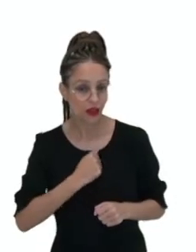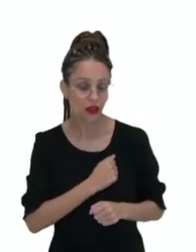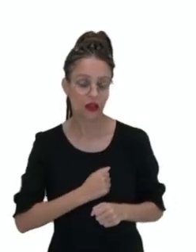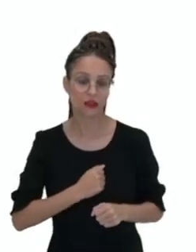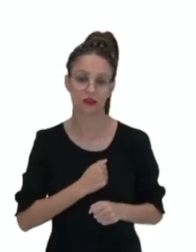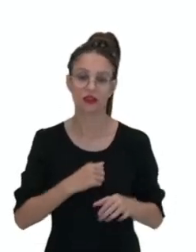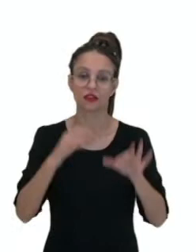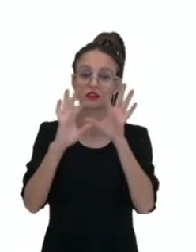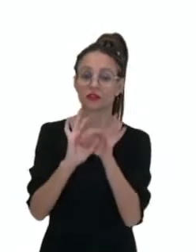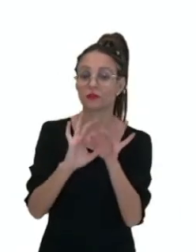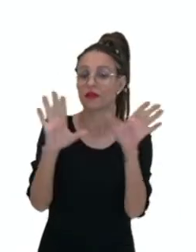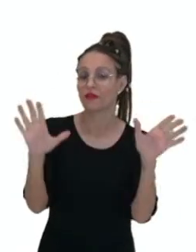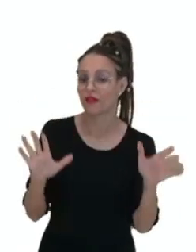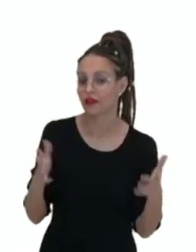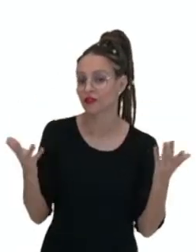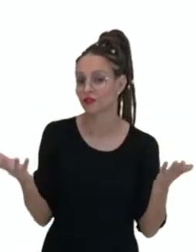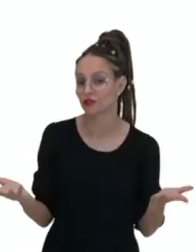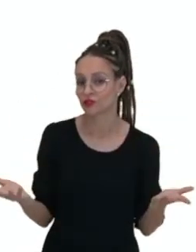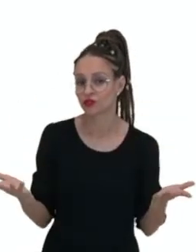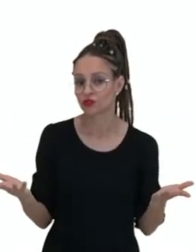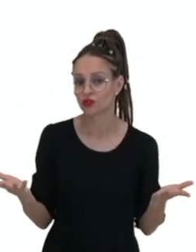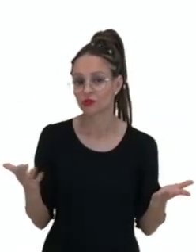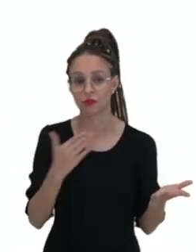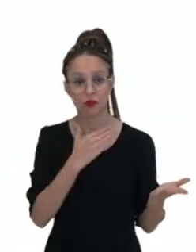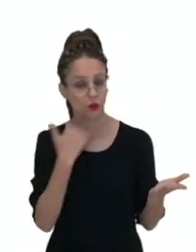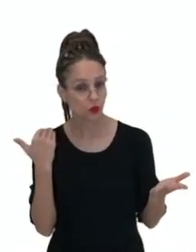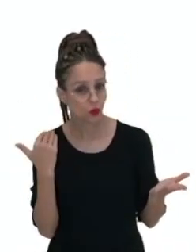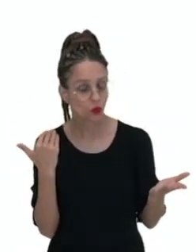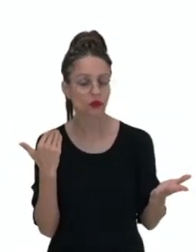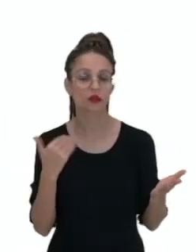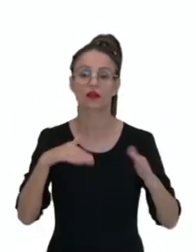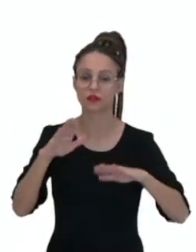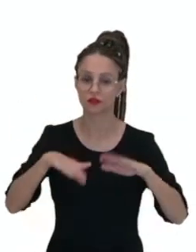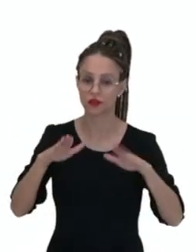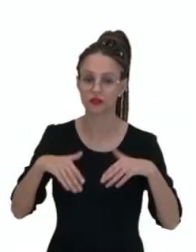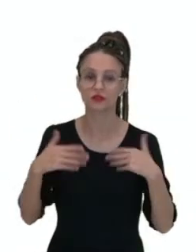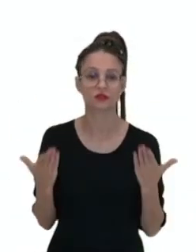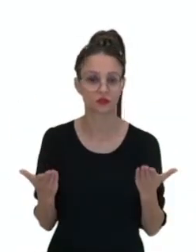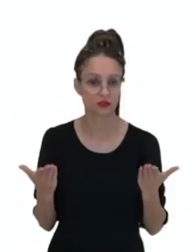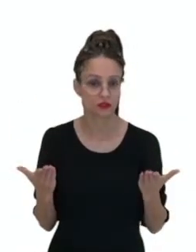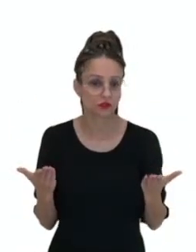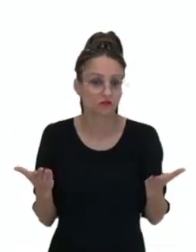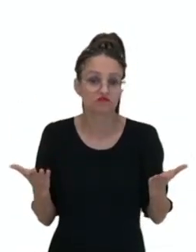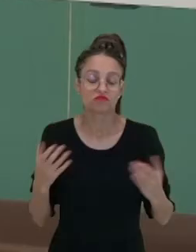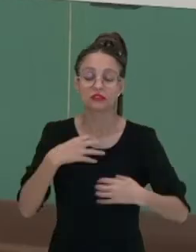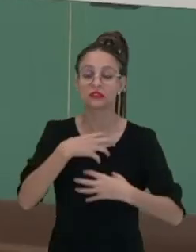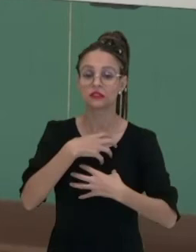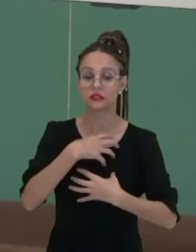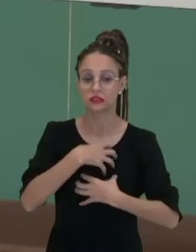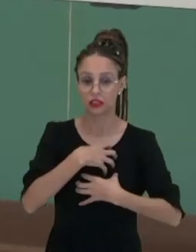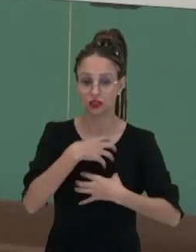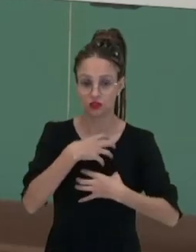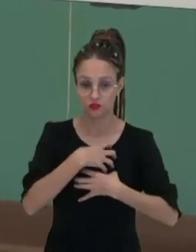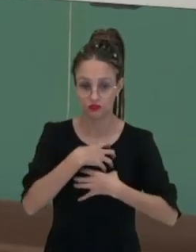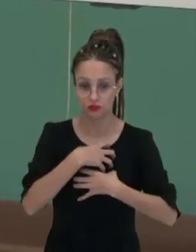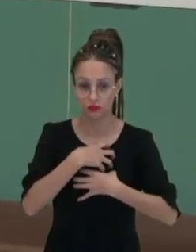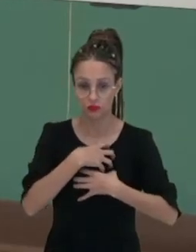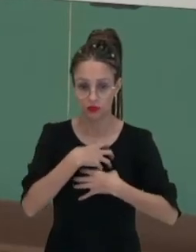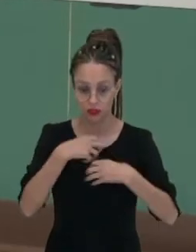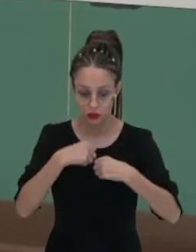a liberdade, a morte, por vezes então um sentimento que precisa